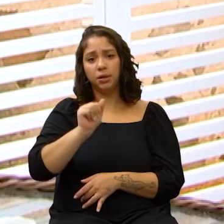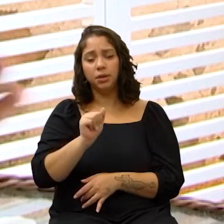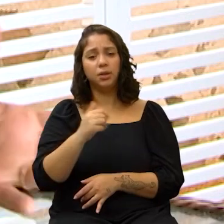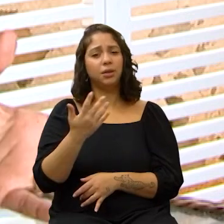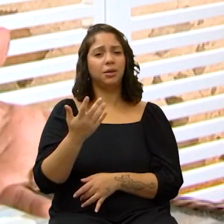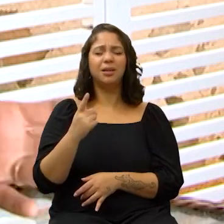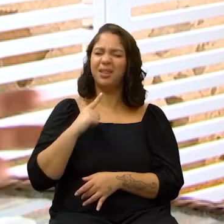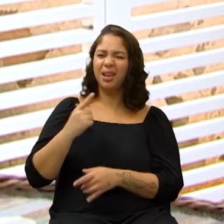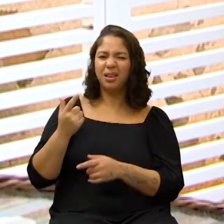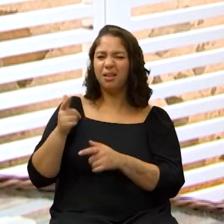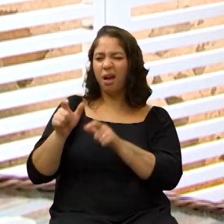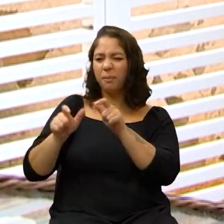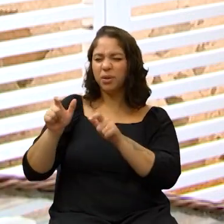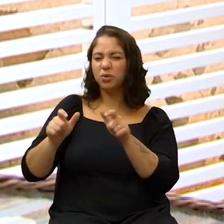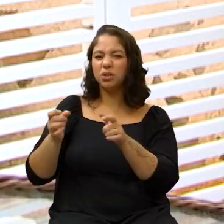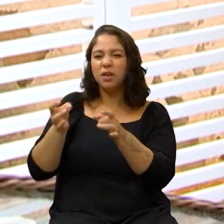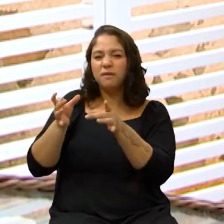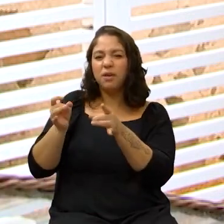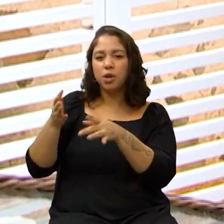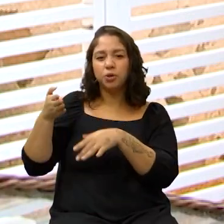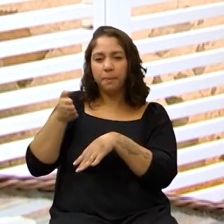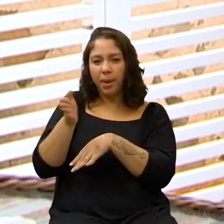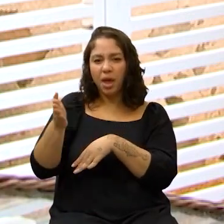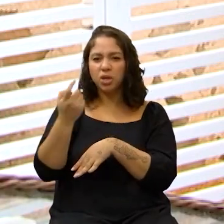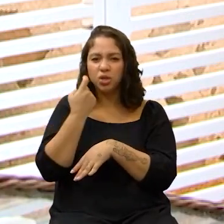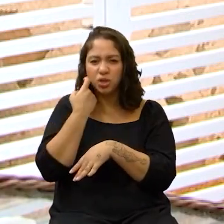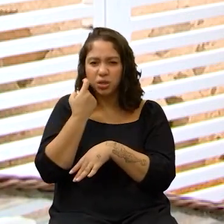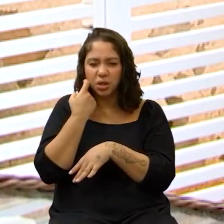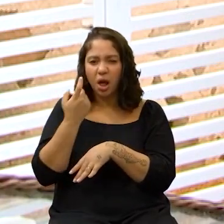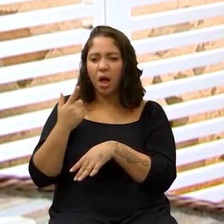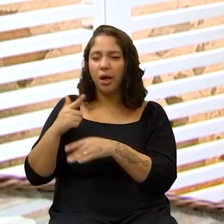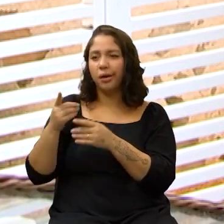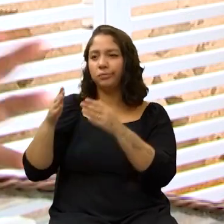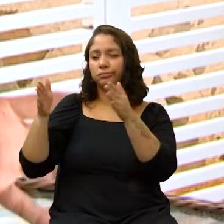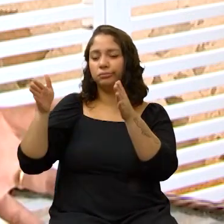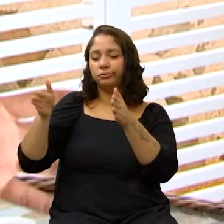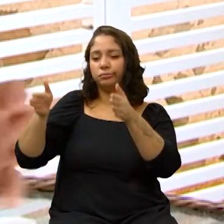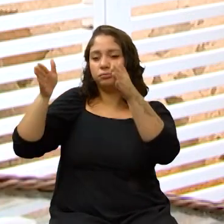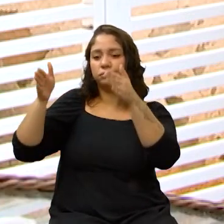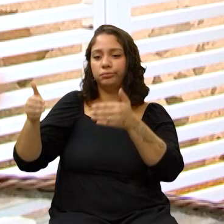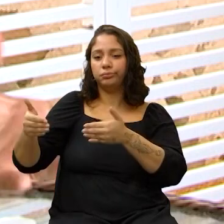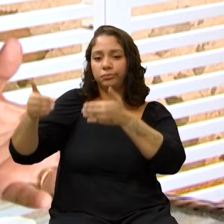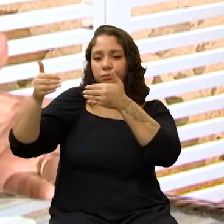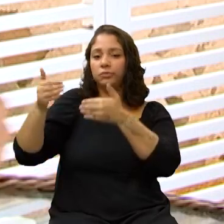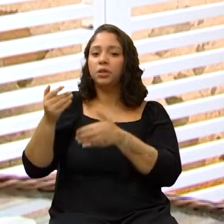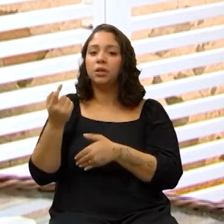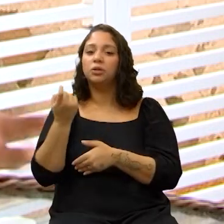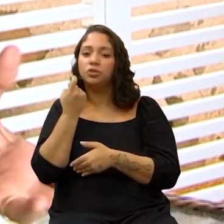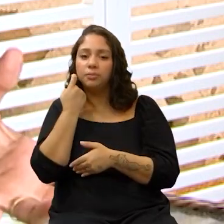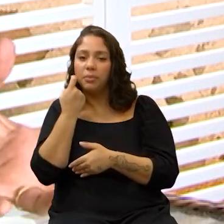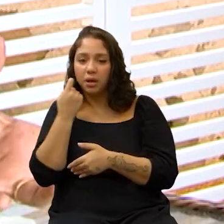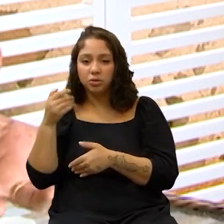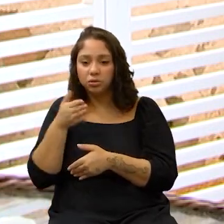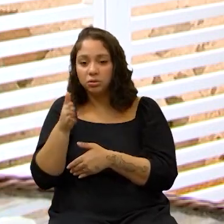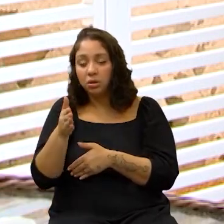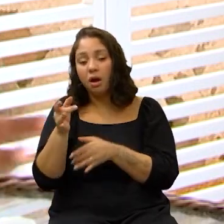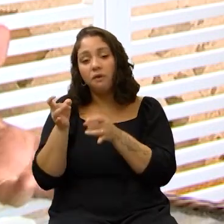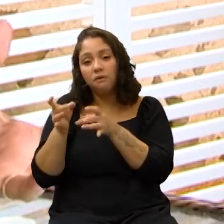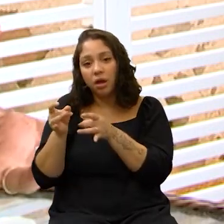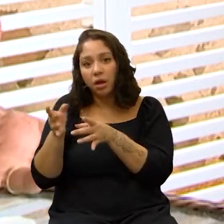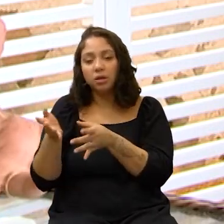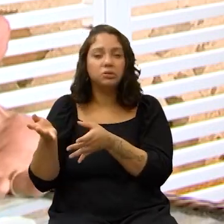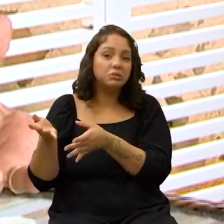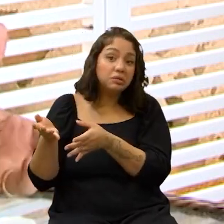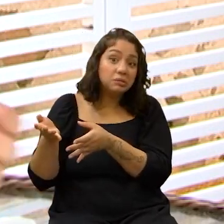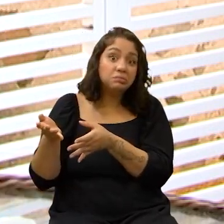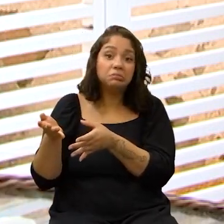mexer com peixe. Tem umas pessoas que conseguem ganhar dinheiro montando um aquário lá, peixe, comercializar peixe, não sei. Aí